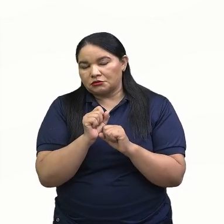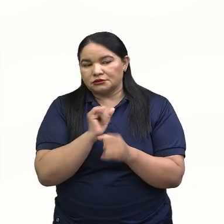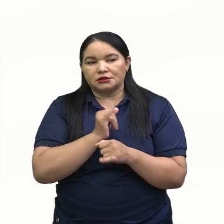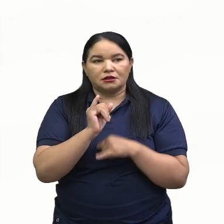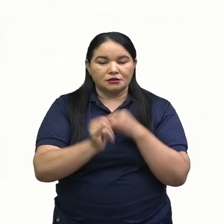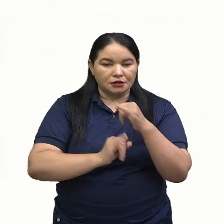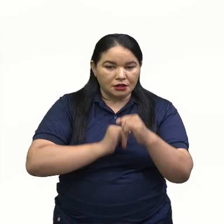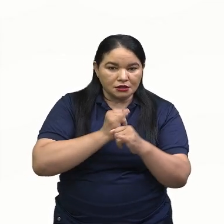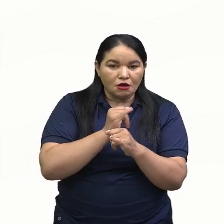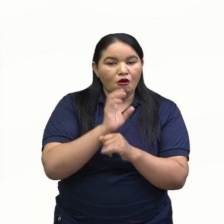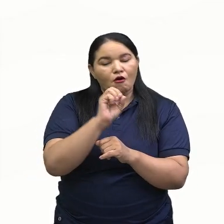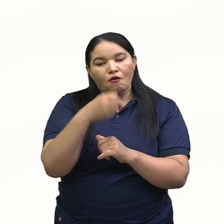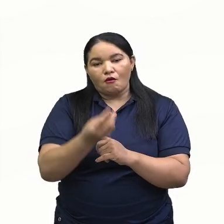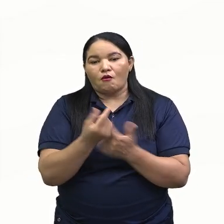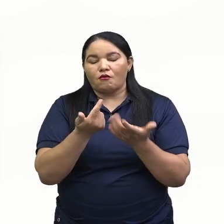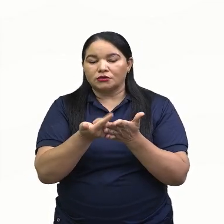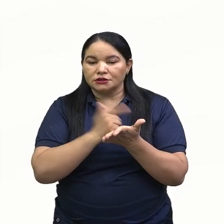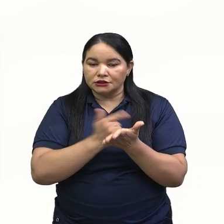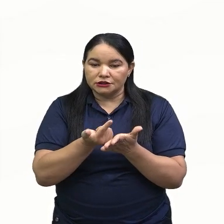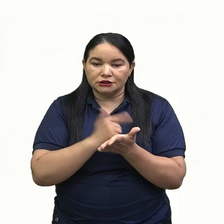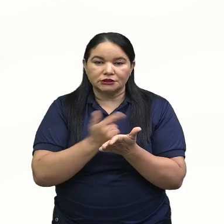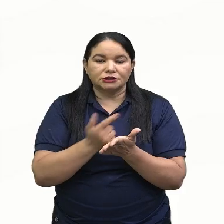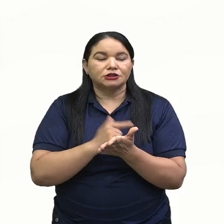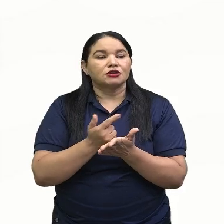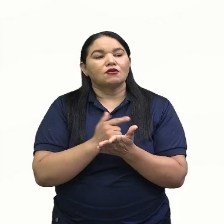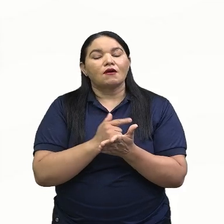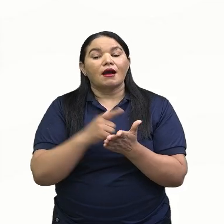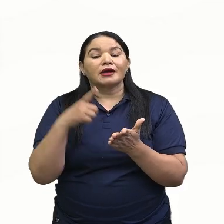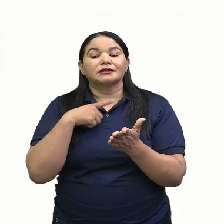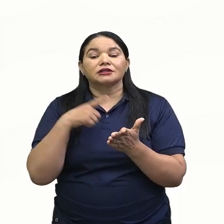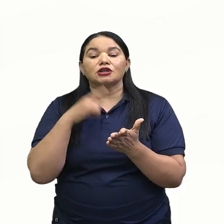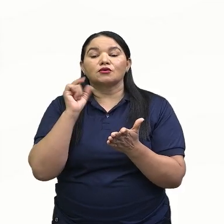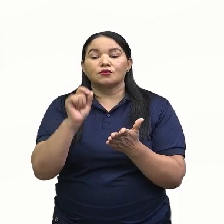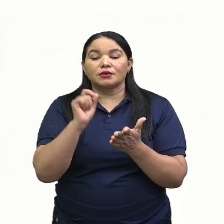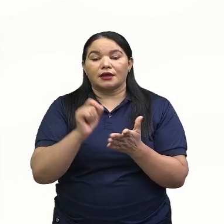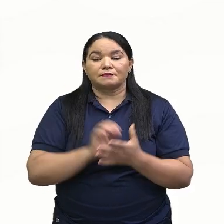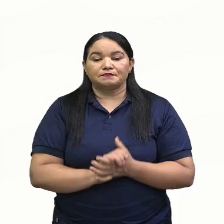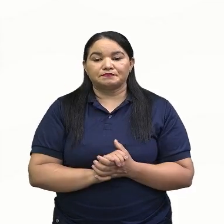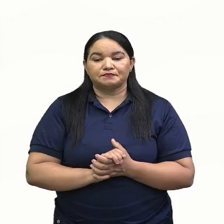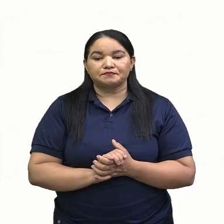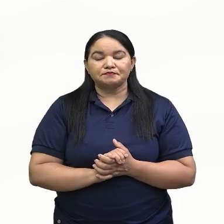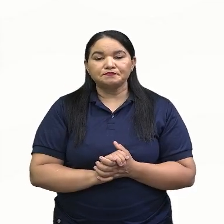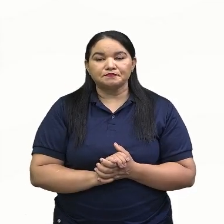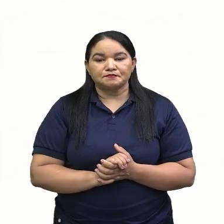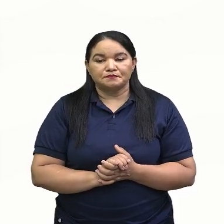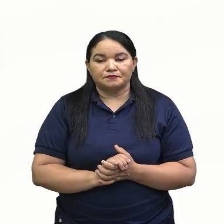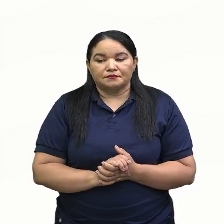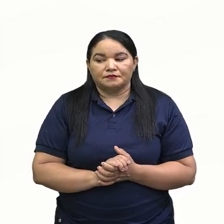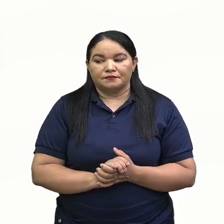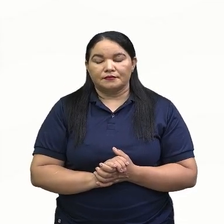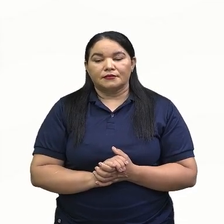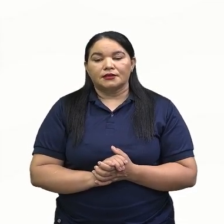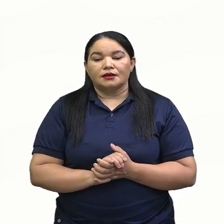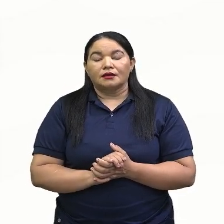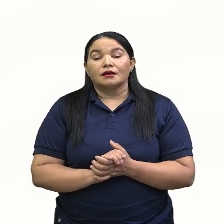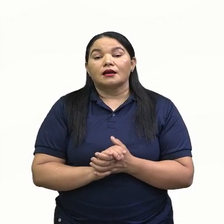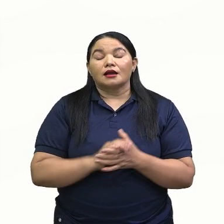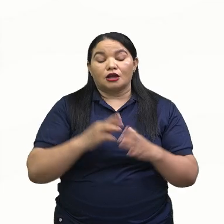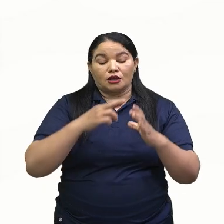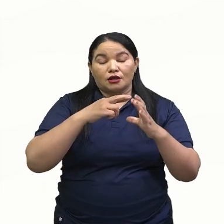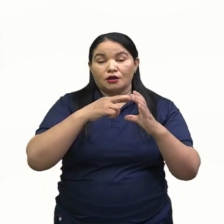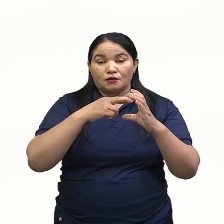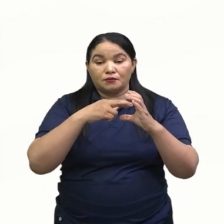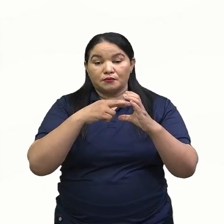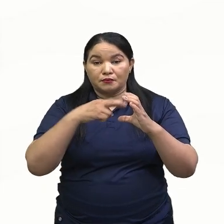livros, nas apostilas, temos aqui a resistência. É um símbolo que parece uma onda